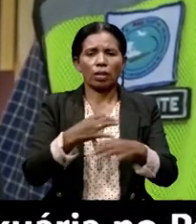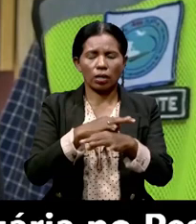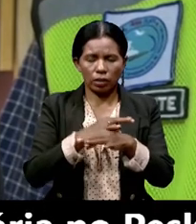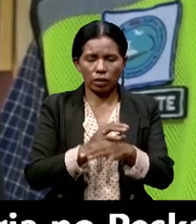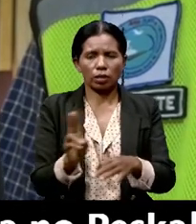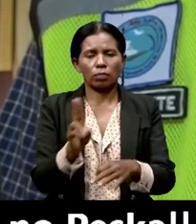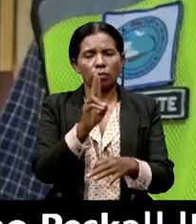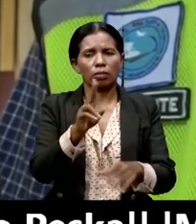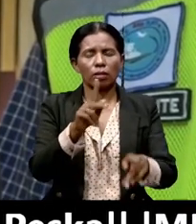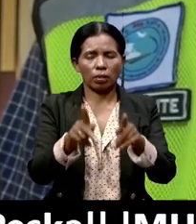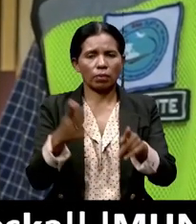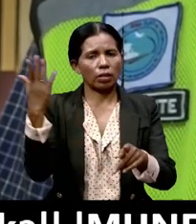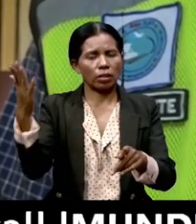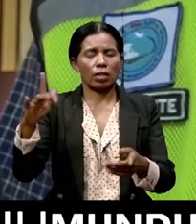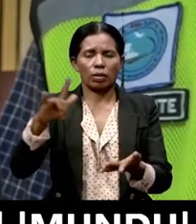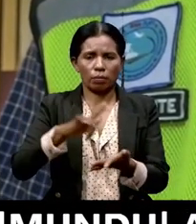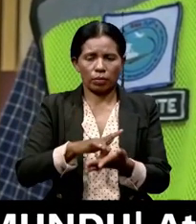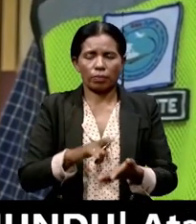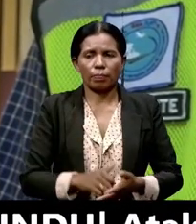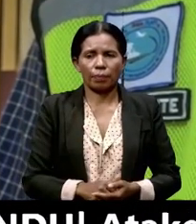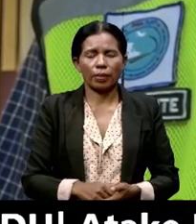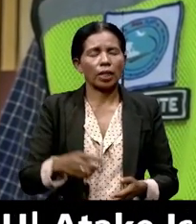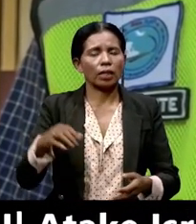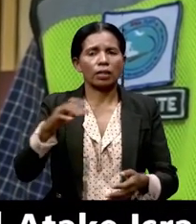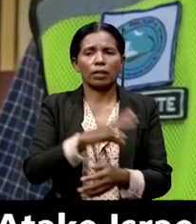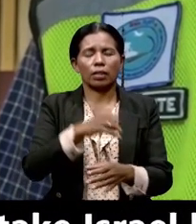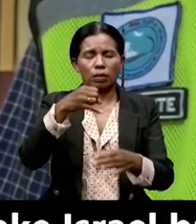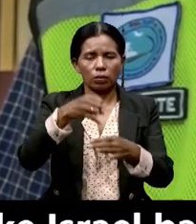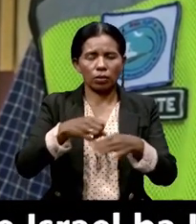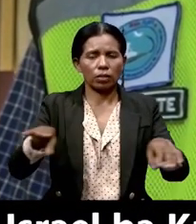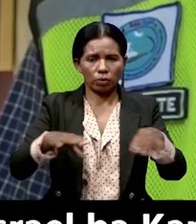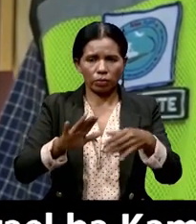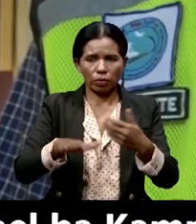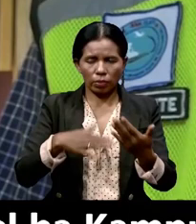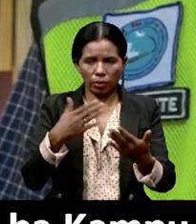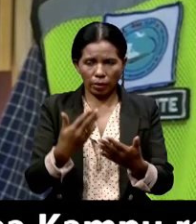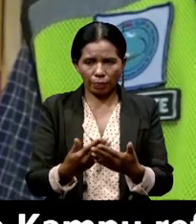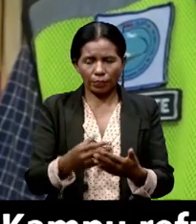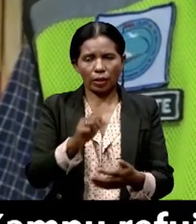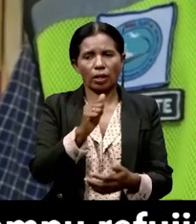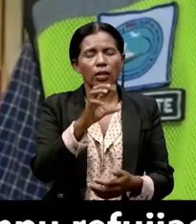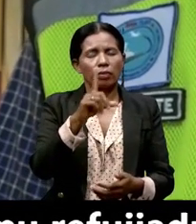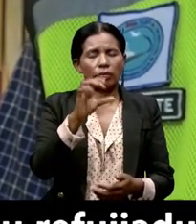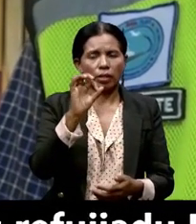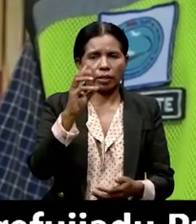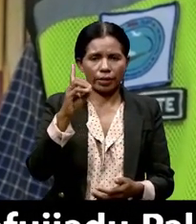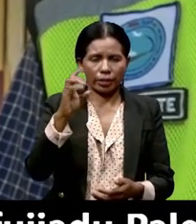gestão e aeroporto. Inclui serviços de segurança e imigração, alfândega, quarentena.